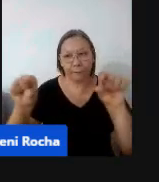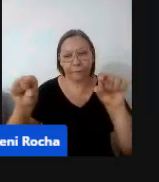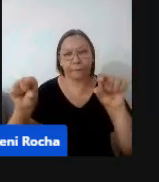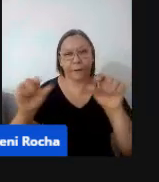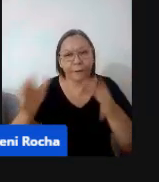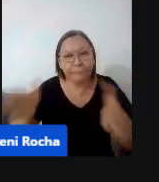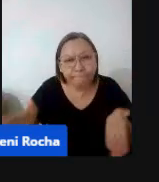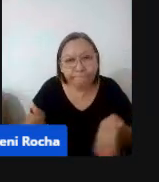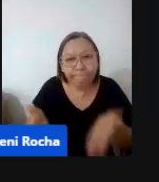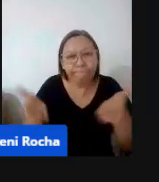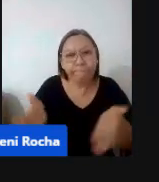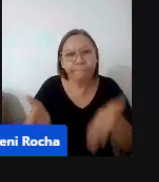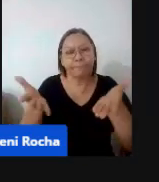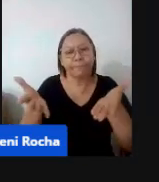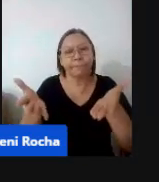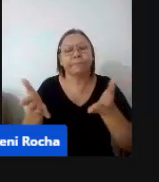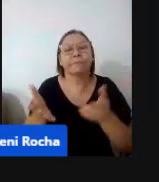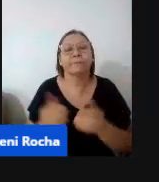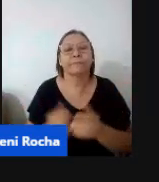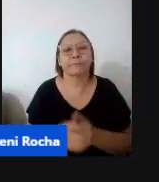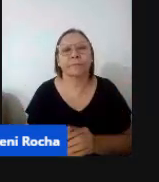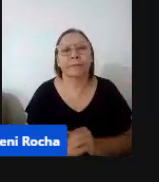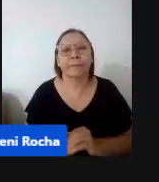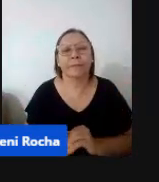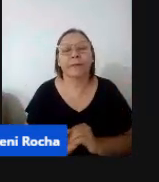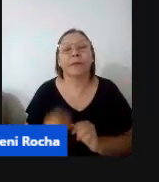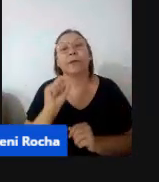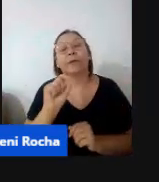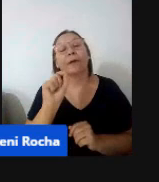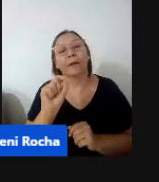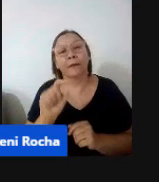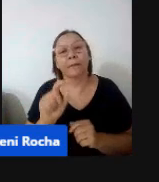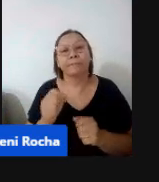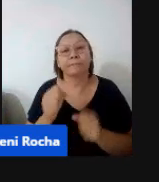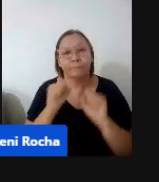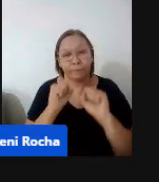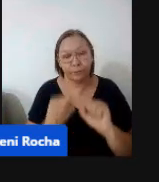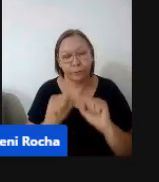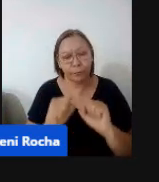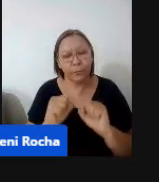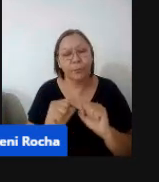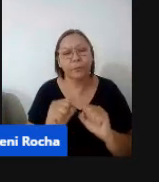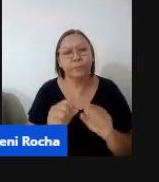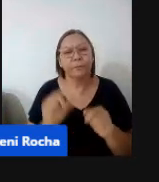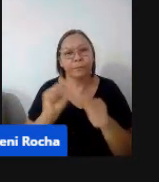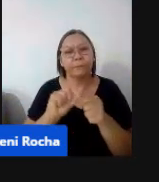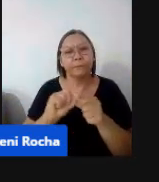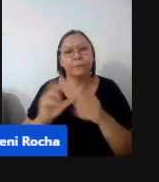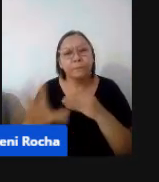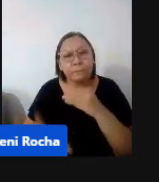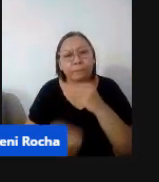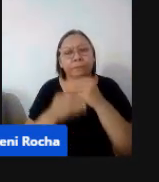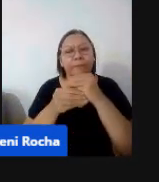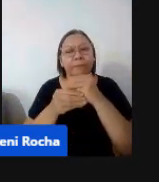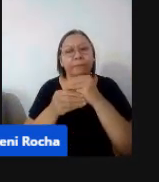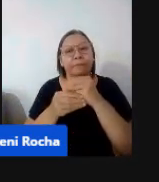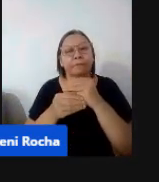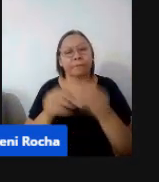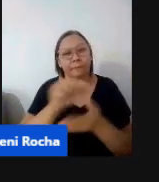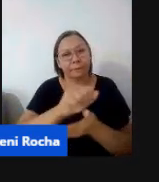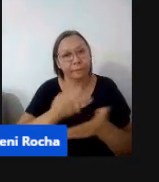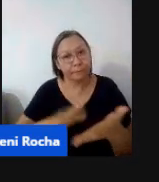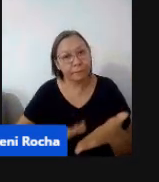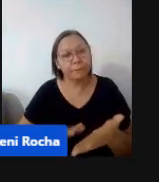certo? O que você pode fazer para complementar essa atividade? Você